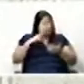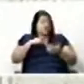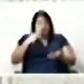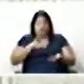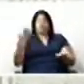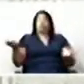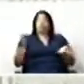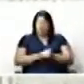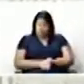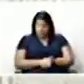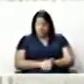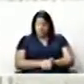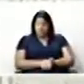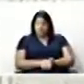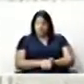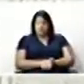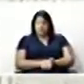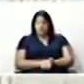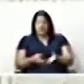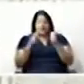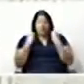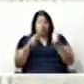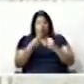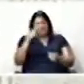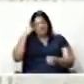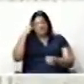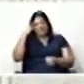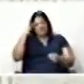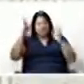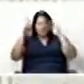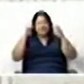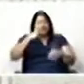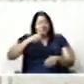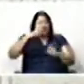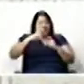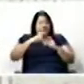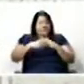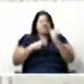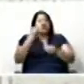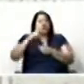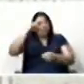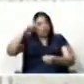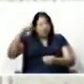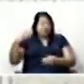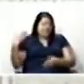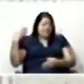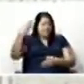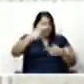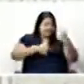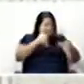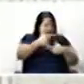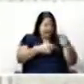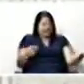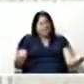pelo crime. Pelo crime. Como é que essa médica, como é que ela vai, todo dia, na hora de voltar para o plantão,